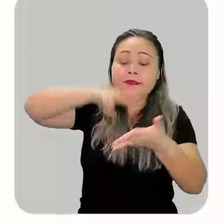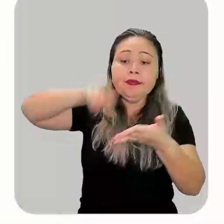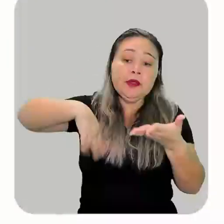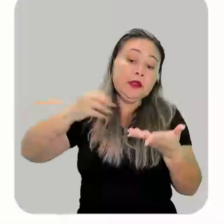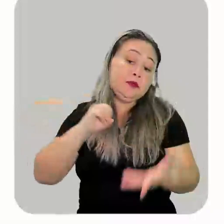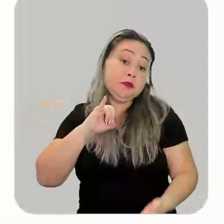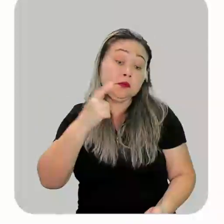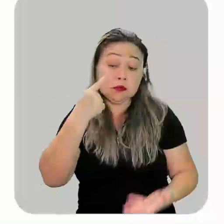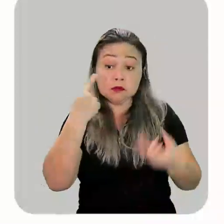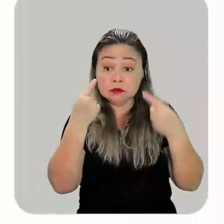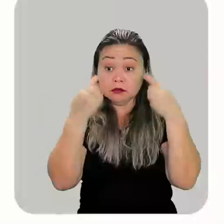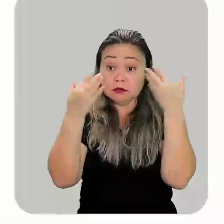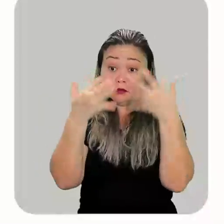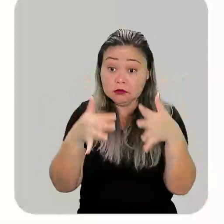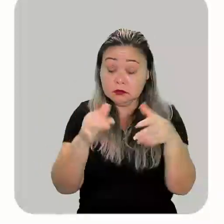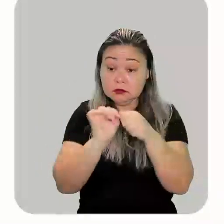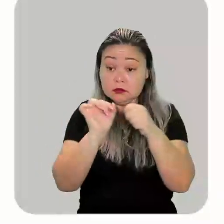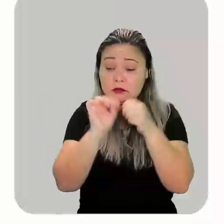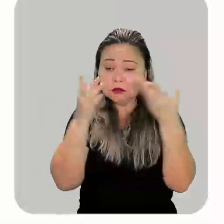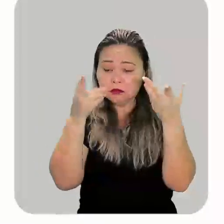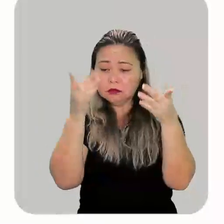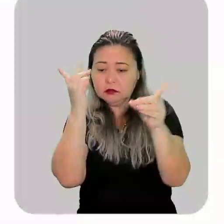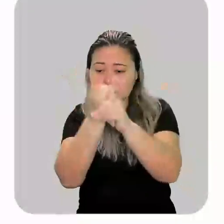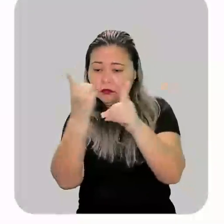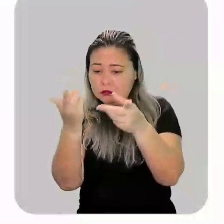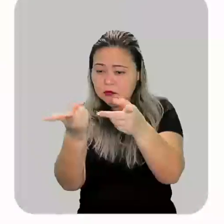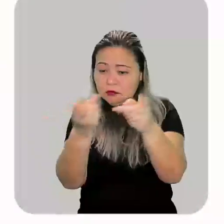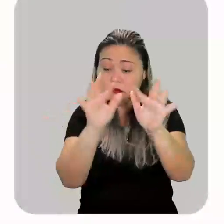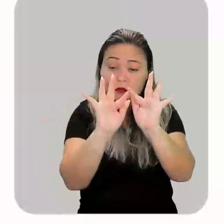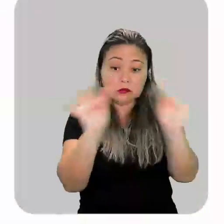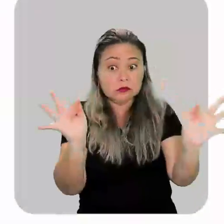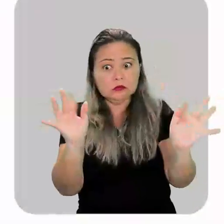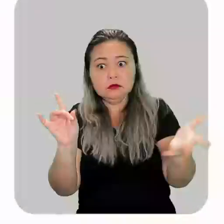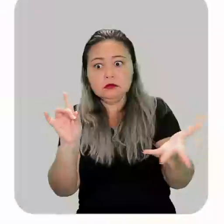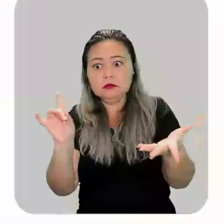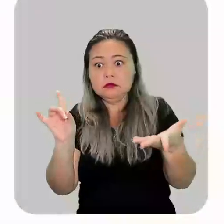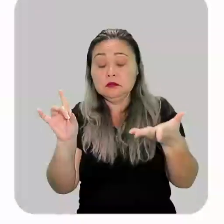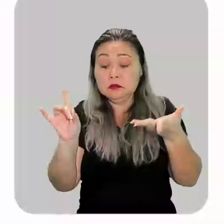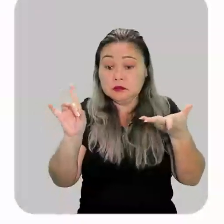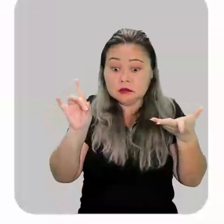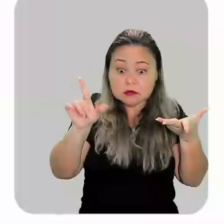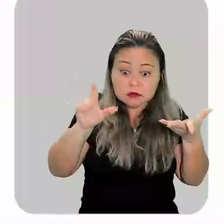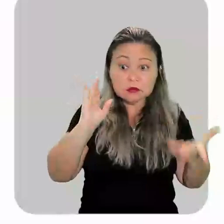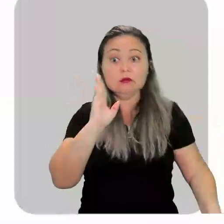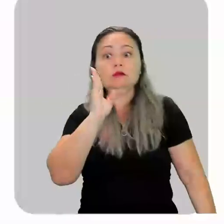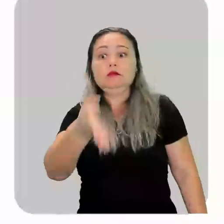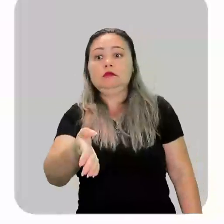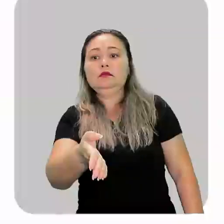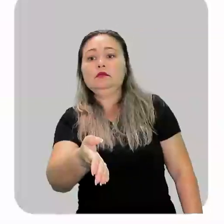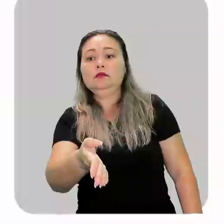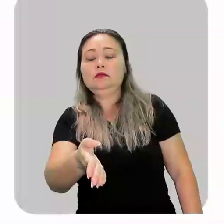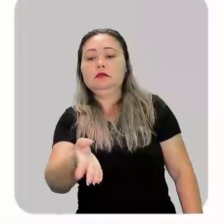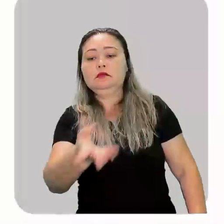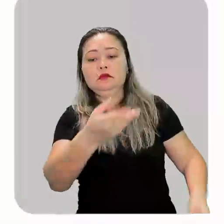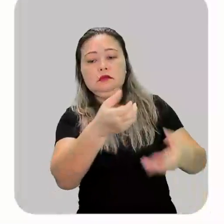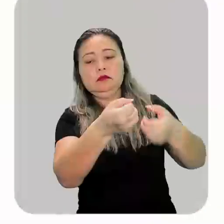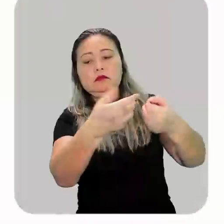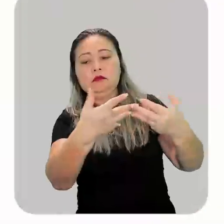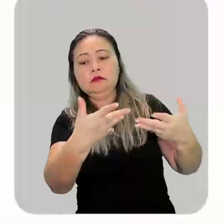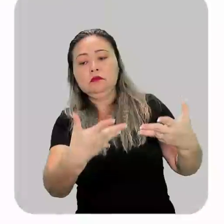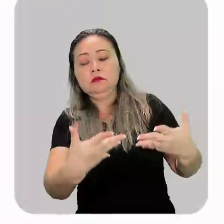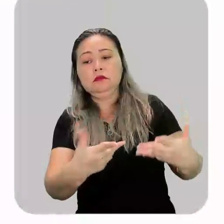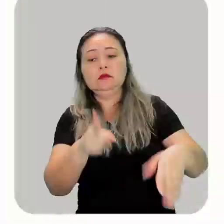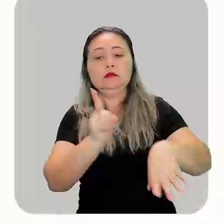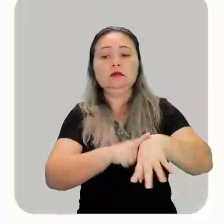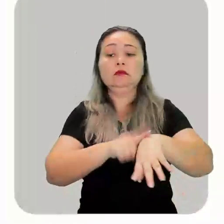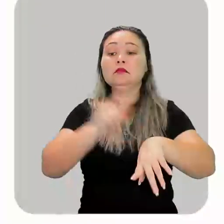Mas se você se ligou, flagrou que ela é da simples, eu pego a vareta. Você já vai lá nela, já destrincha e deixa